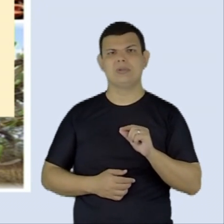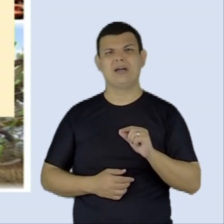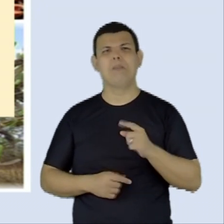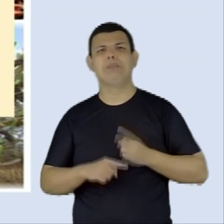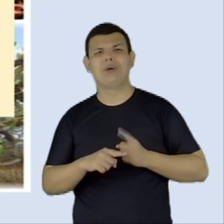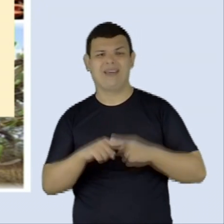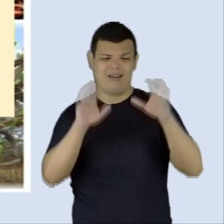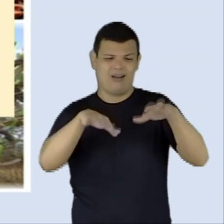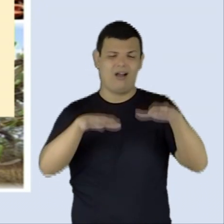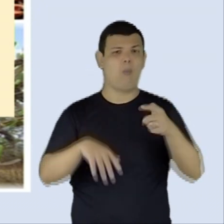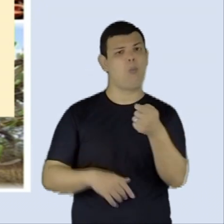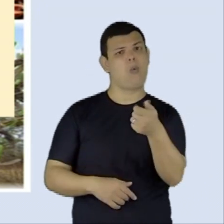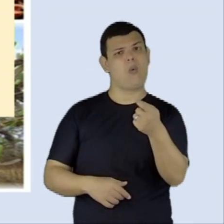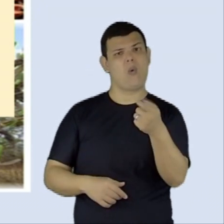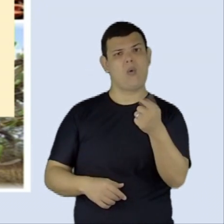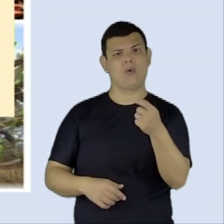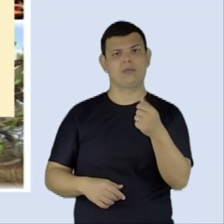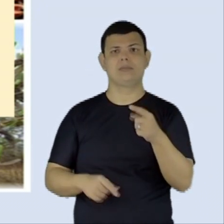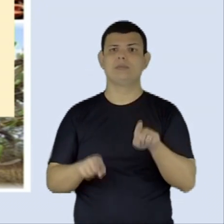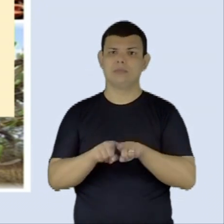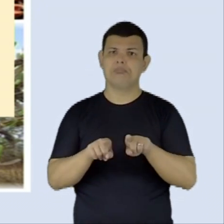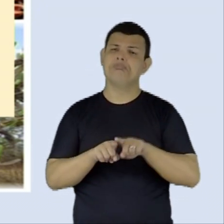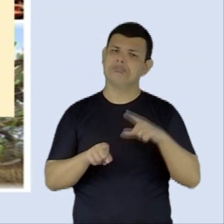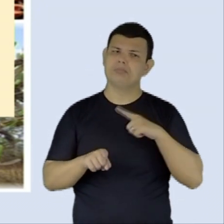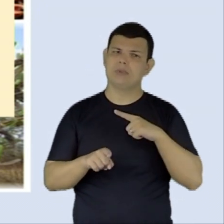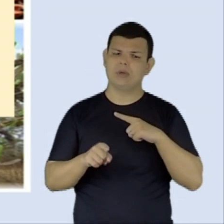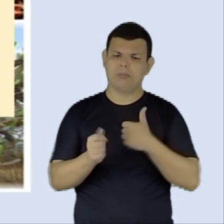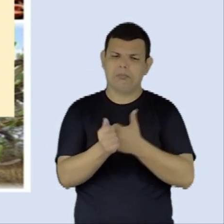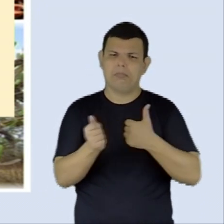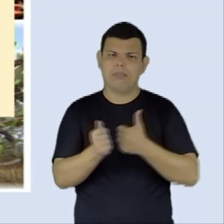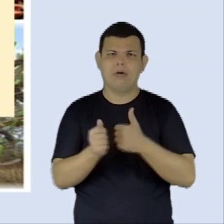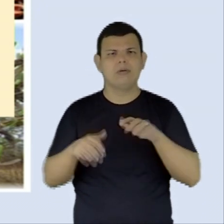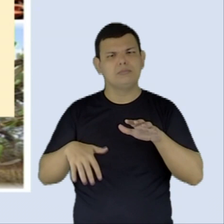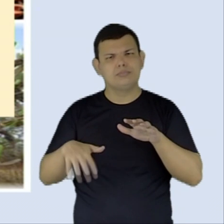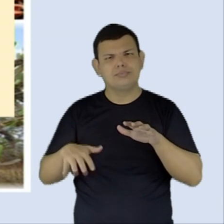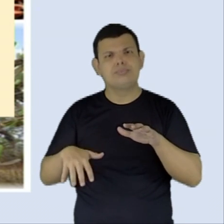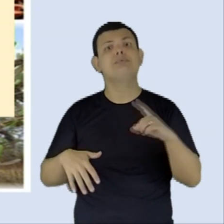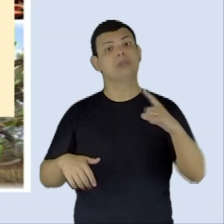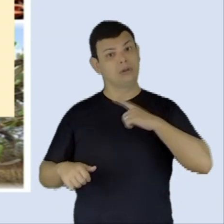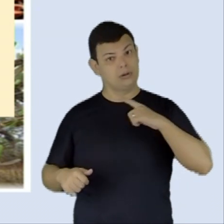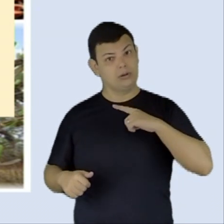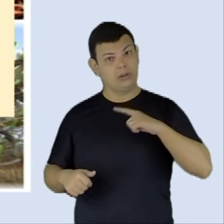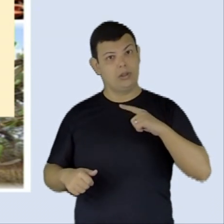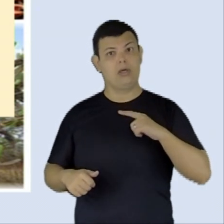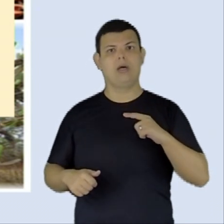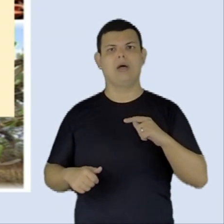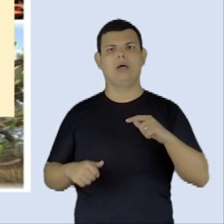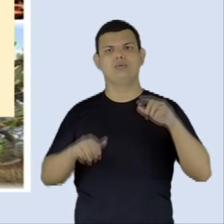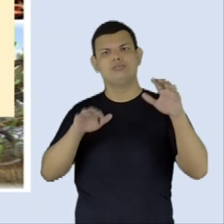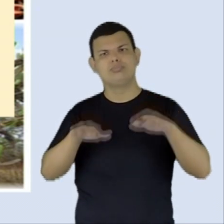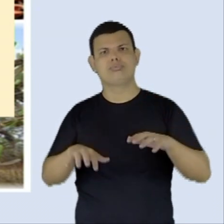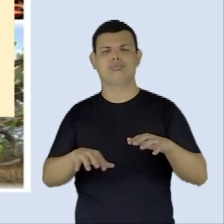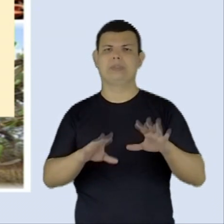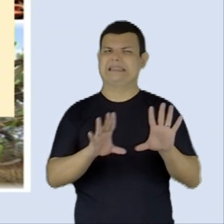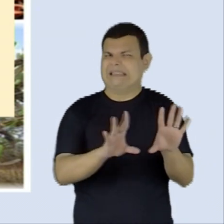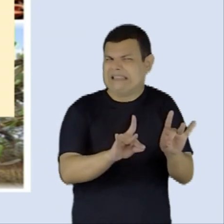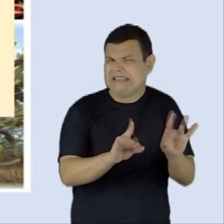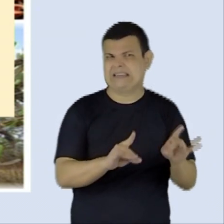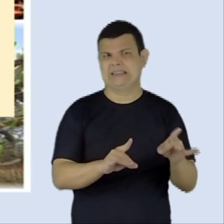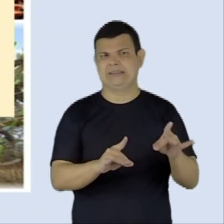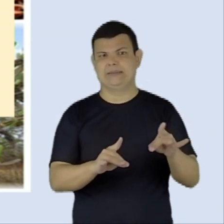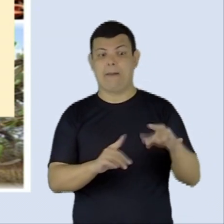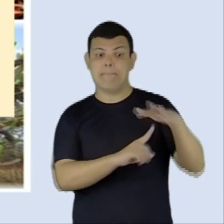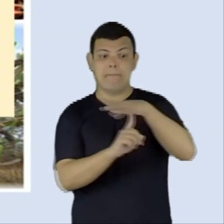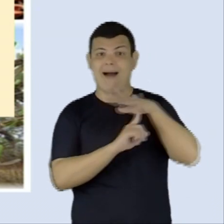Escassez, né, de chuva. E também tem o clima litorâneo. Lá no litoral, olha, tem os mangues, a Mata